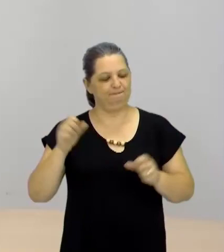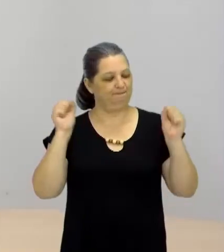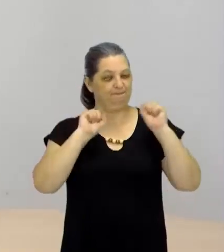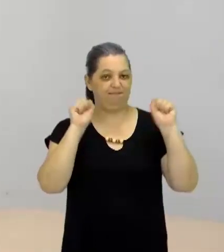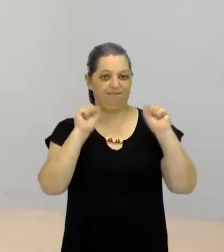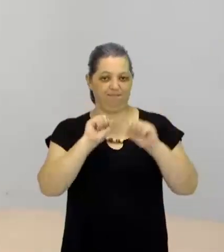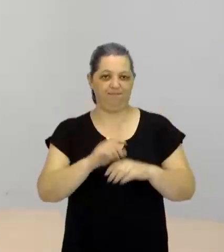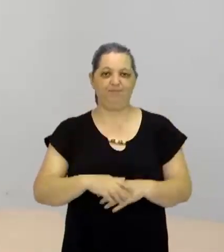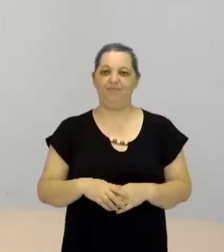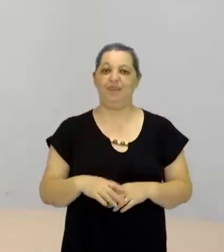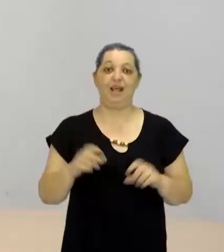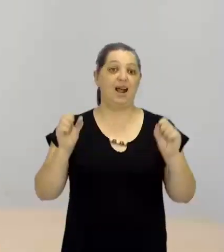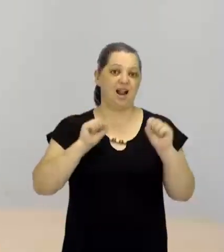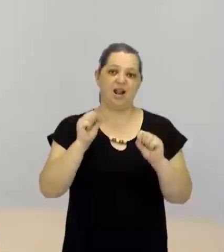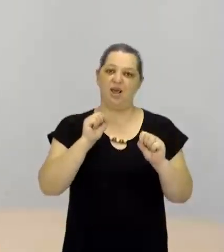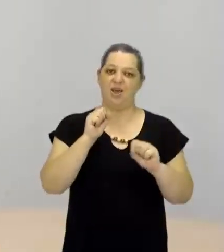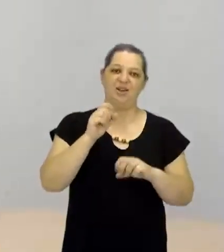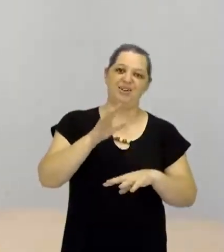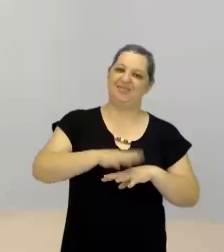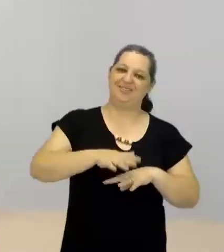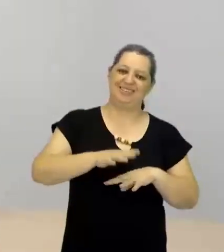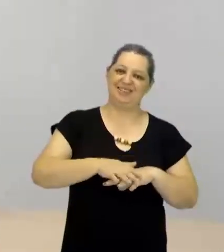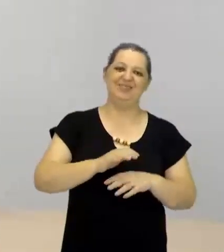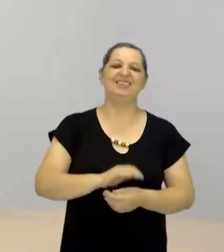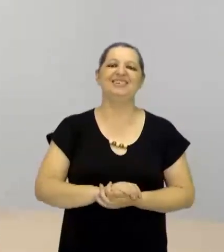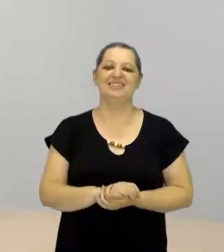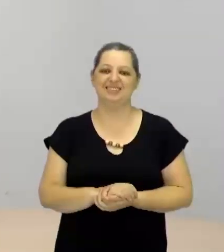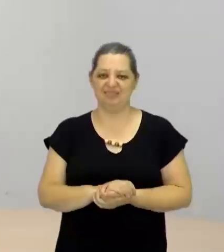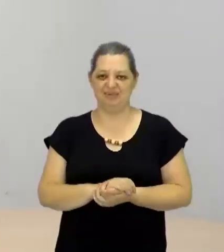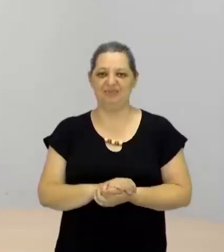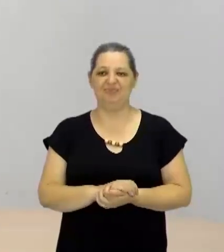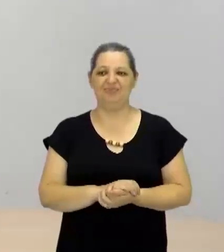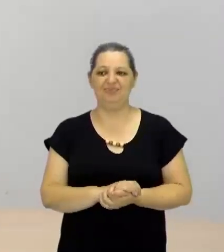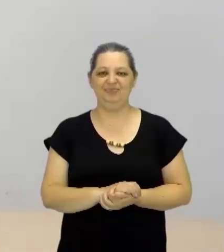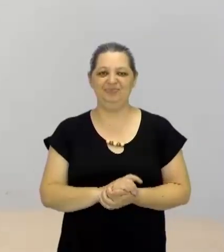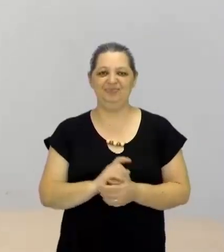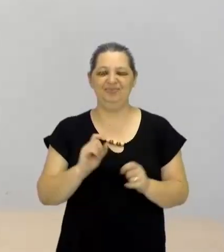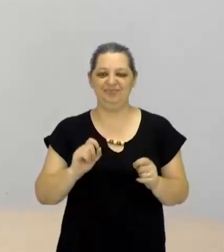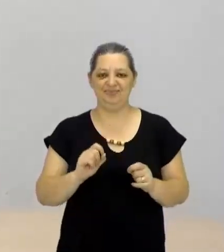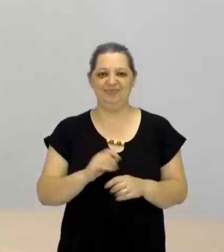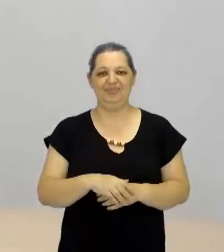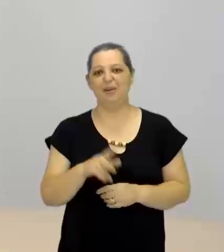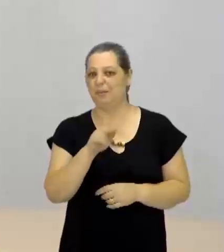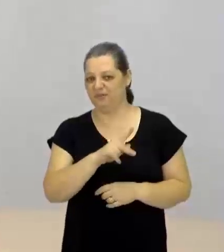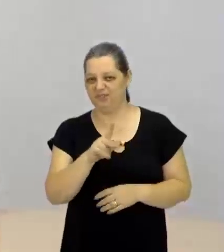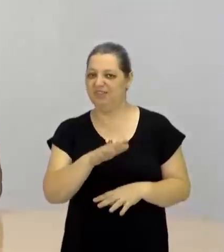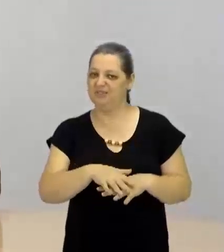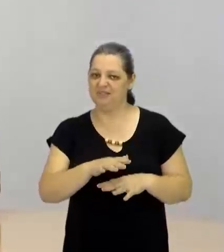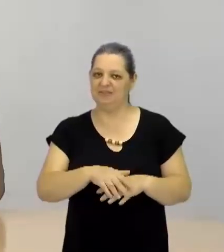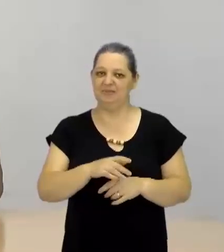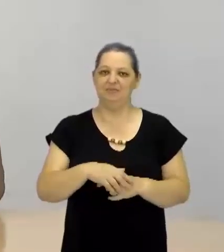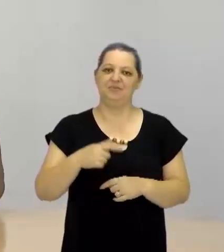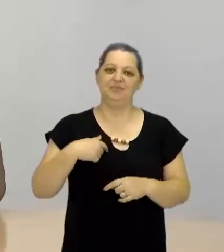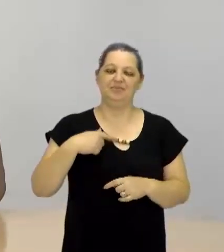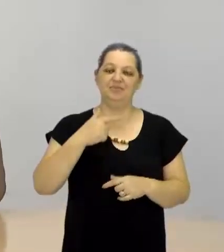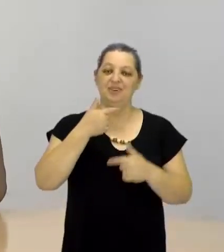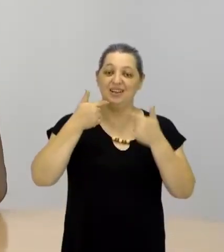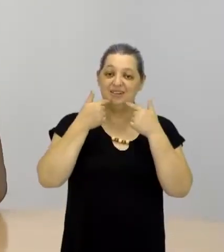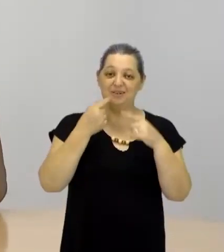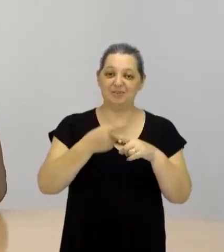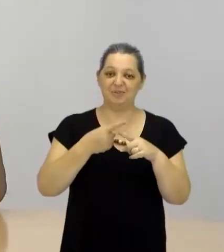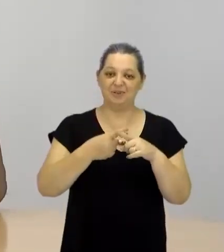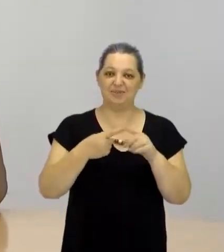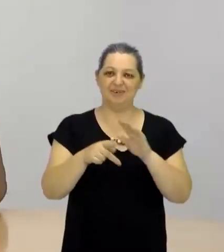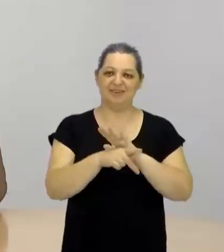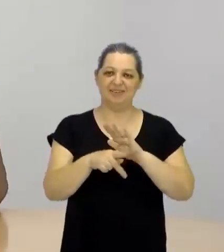Eu gosto de matemática, Roberta, por incrível que pareça. Pois é, professora de matemática, não tem como não gostar, né? Eu tô rindo aqui porque o meu Instagram é